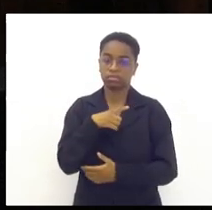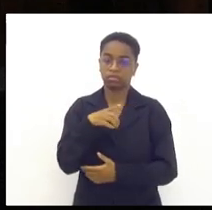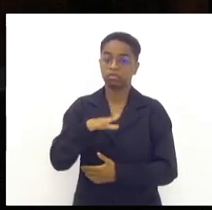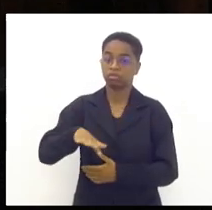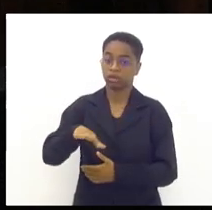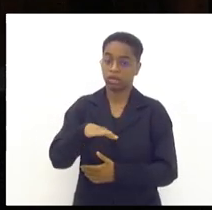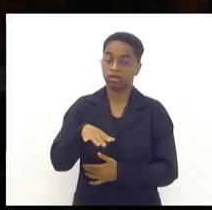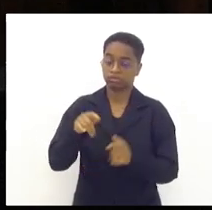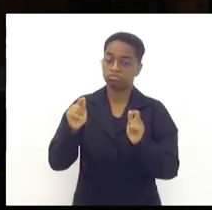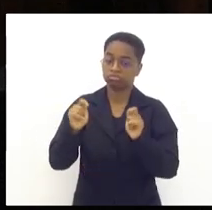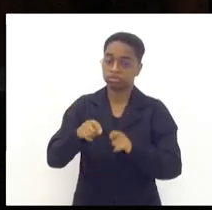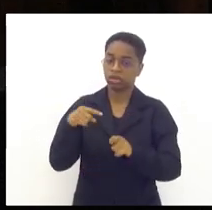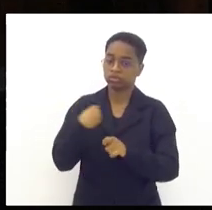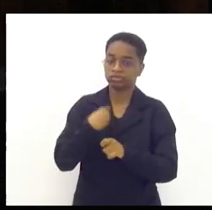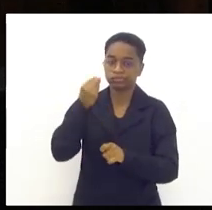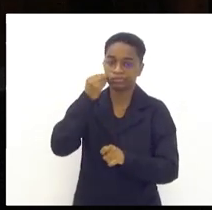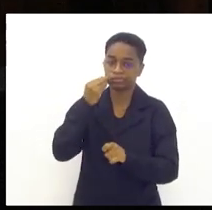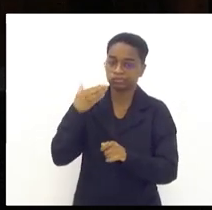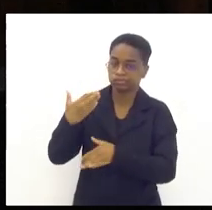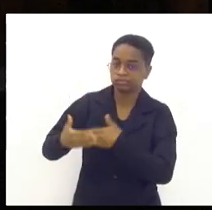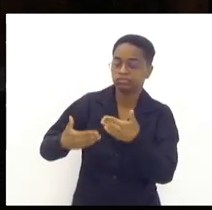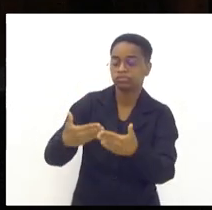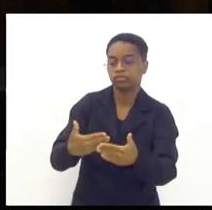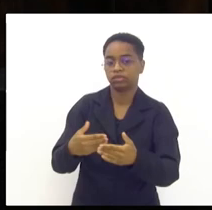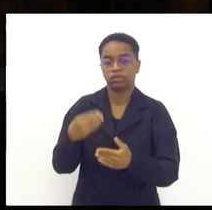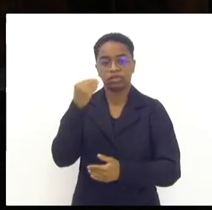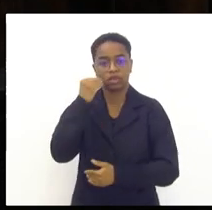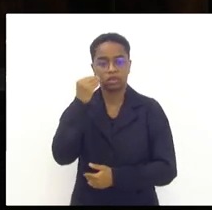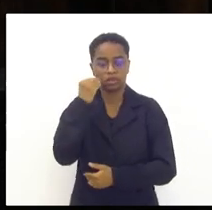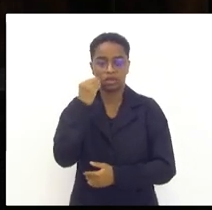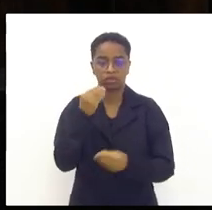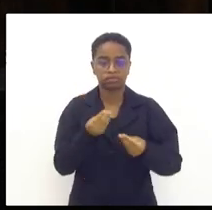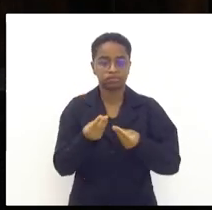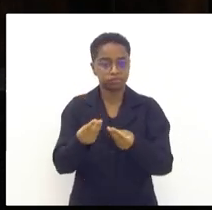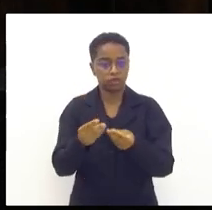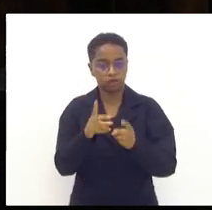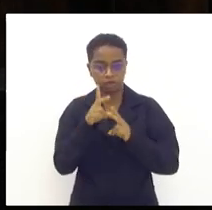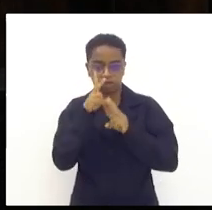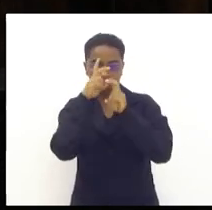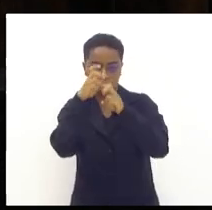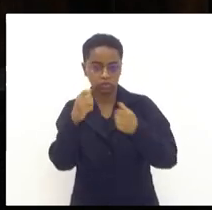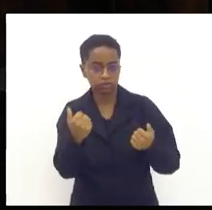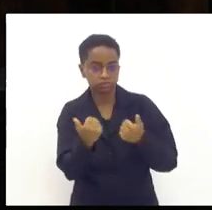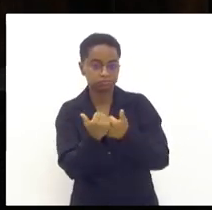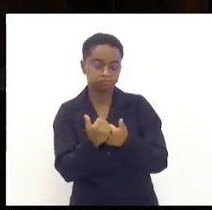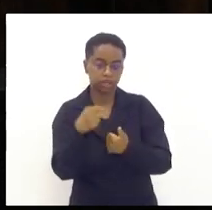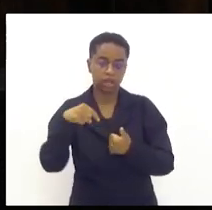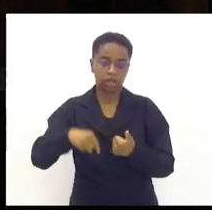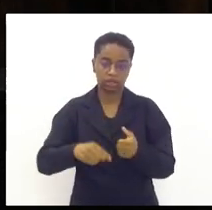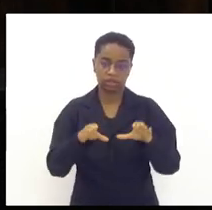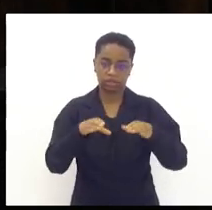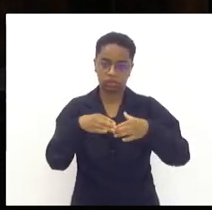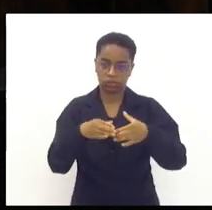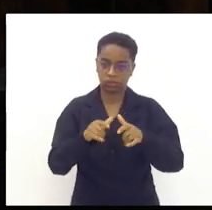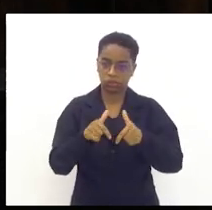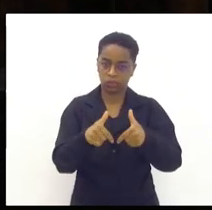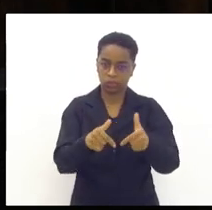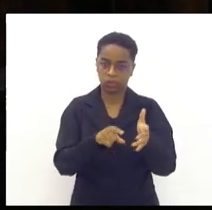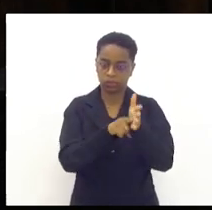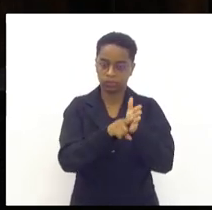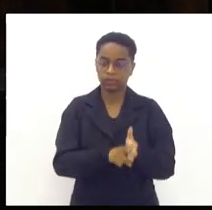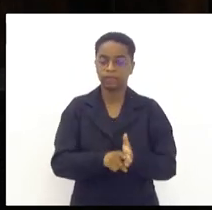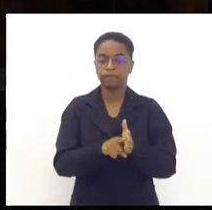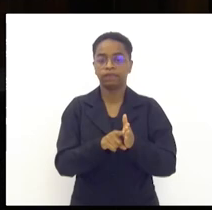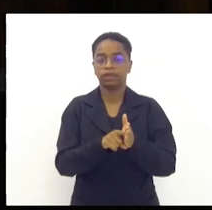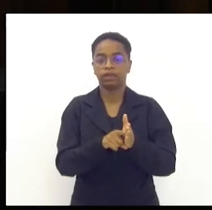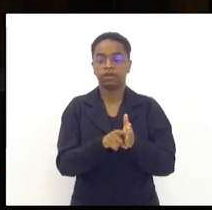na Câmara Federal no sentido de trazer força para essa frente parlamentar. Vamos articular uma